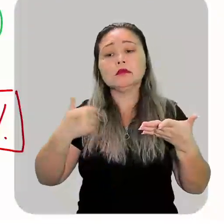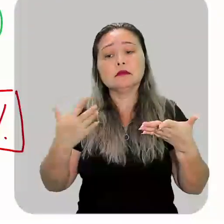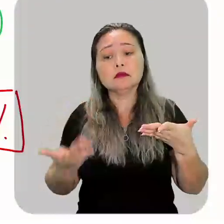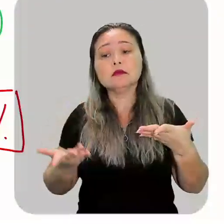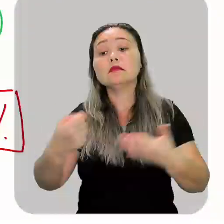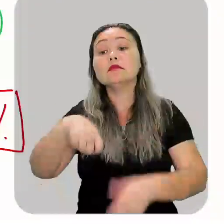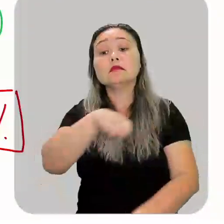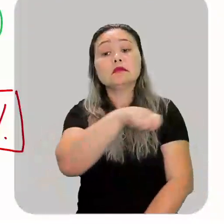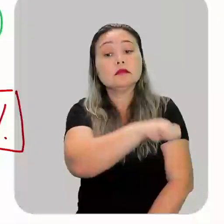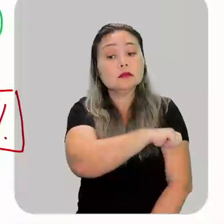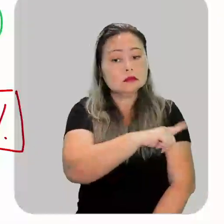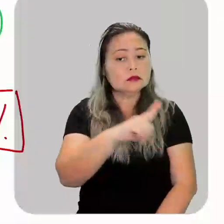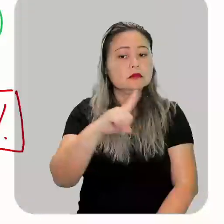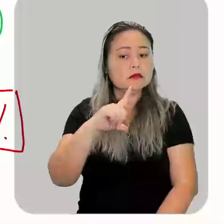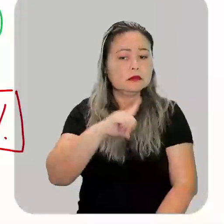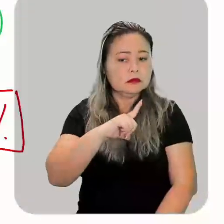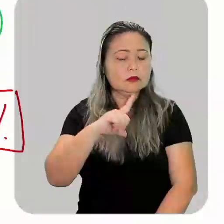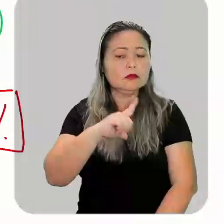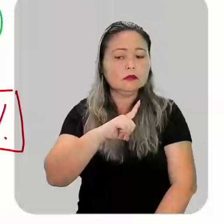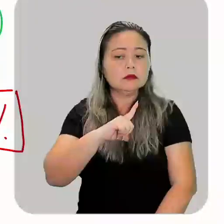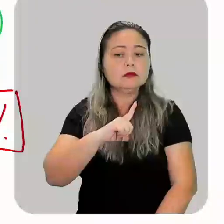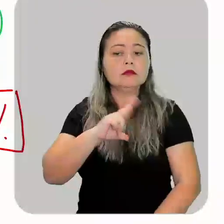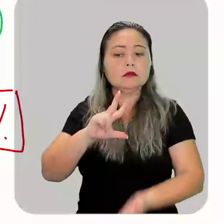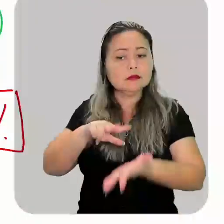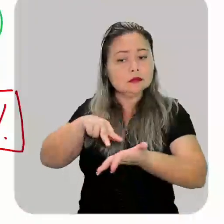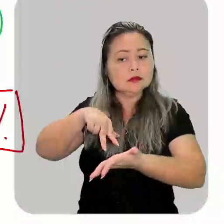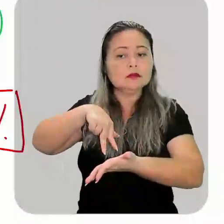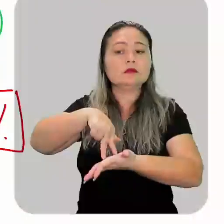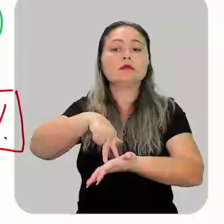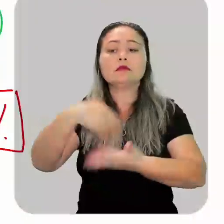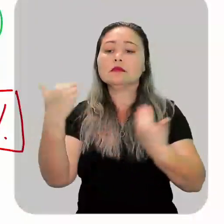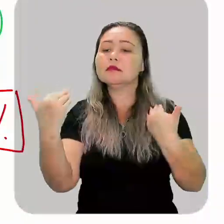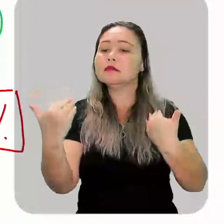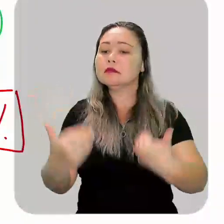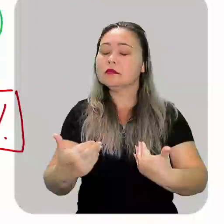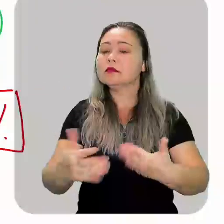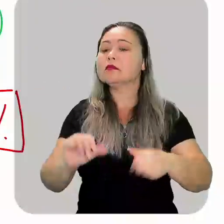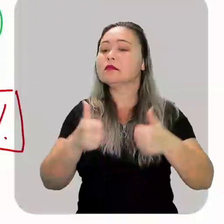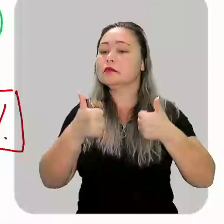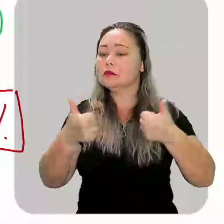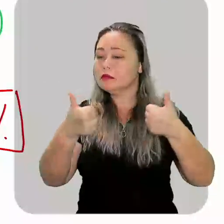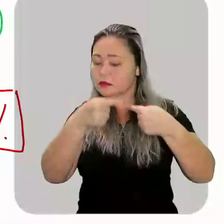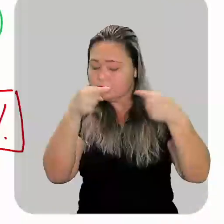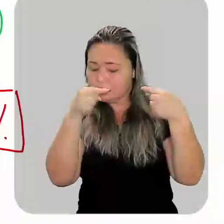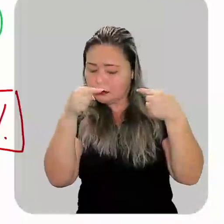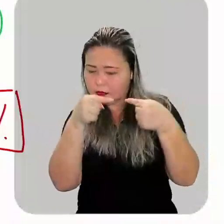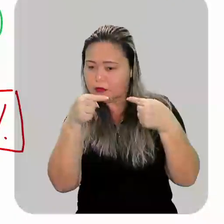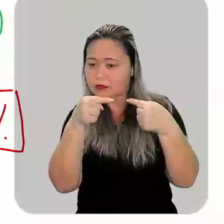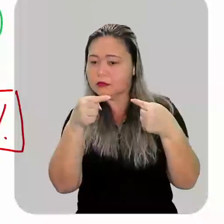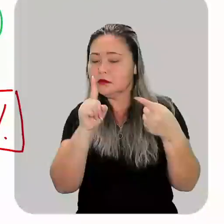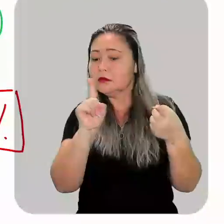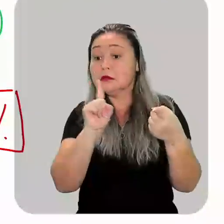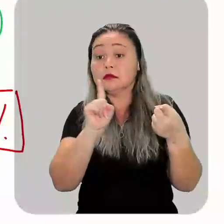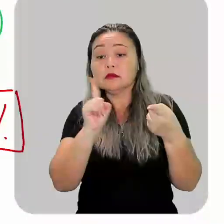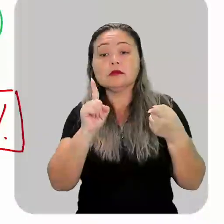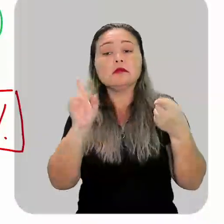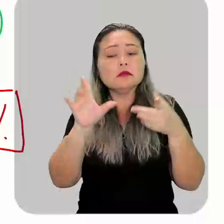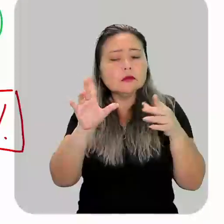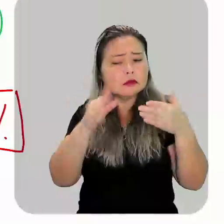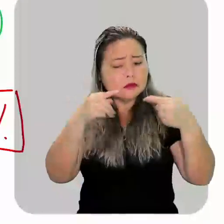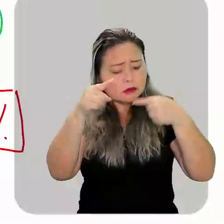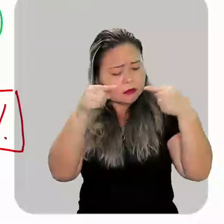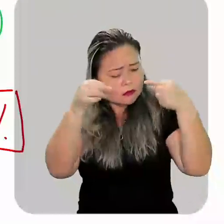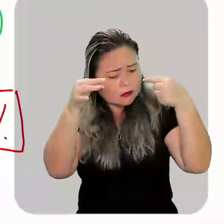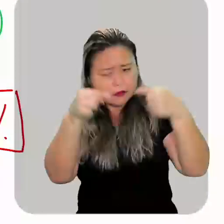aí o aluno tem que estar com a resistência de prova afinada. Não é nem afiada, tá?